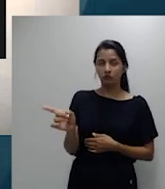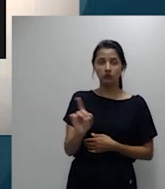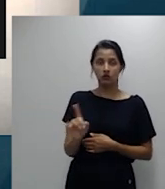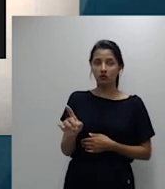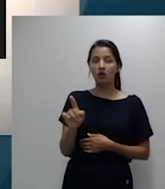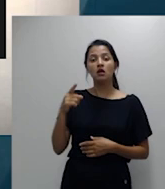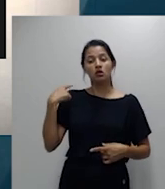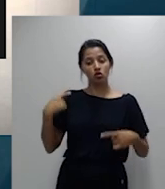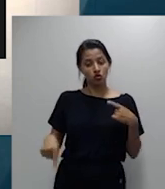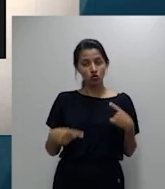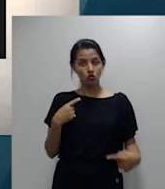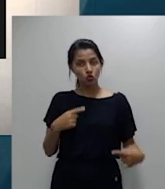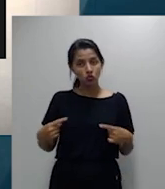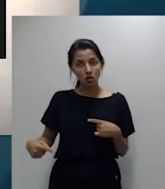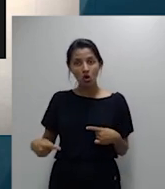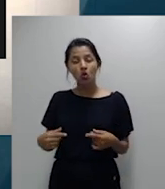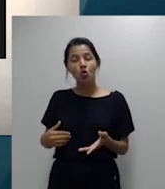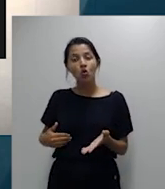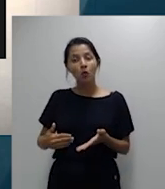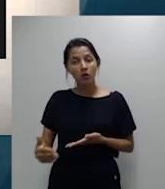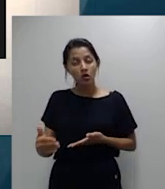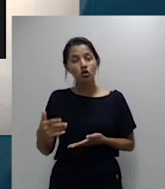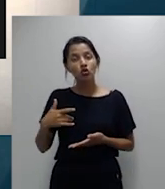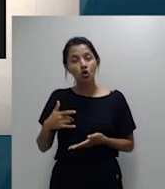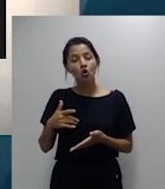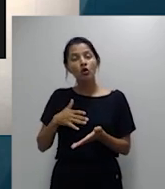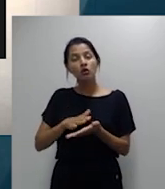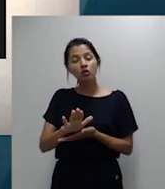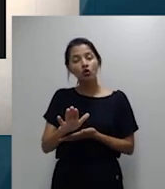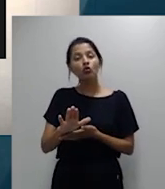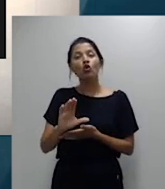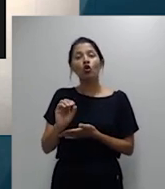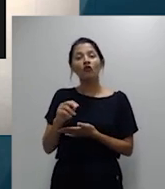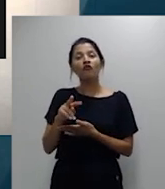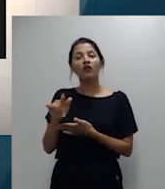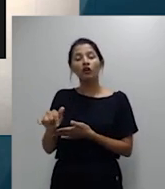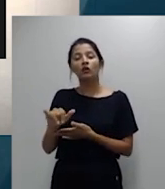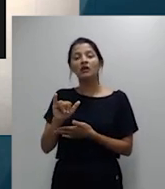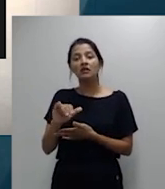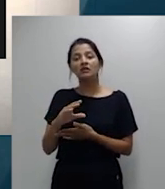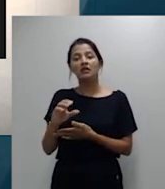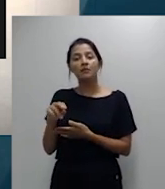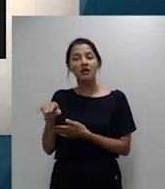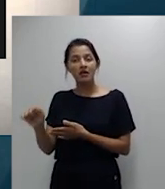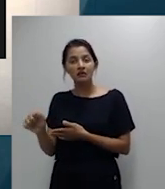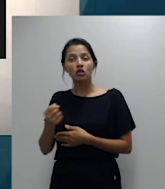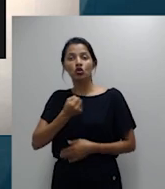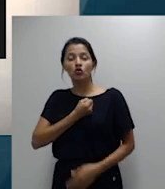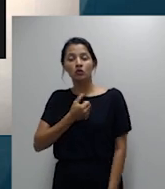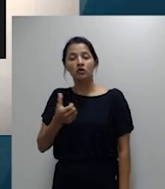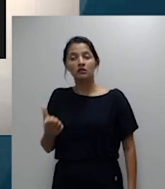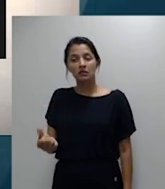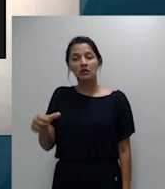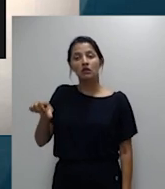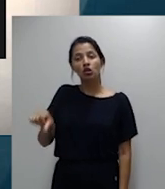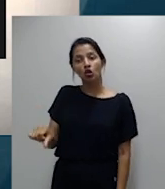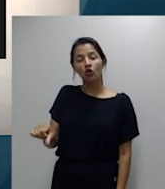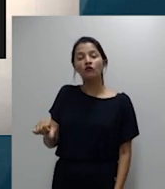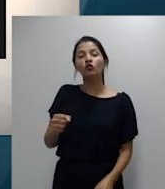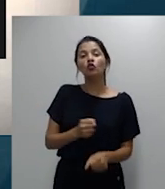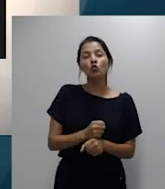na verdade começou com a edição do convênio ICMS nº 69 de